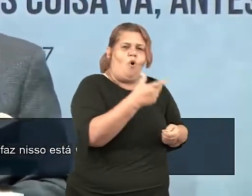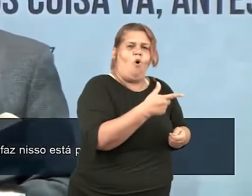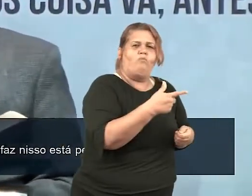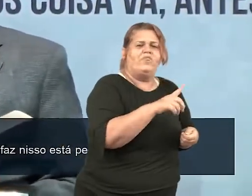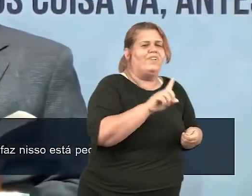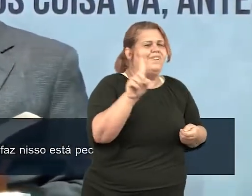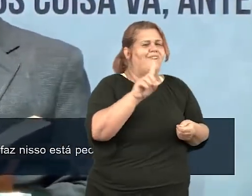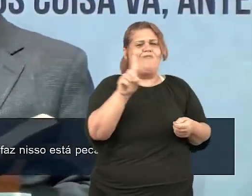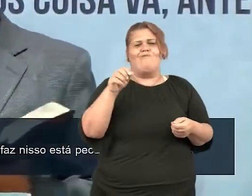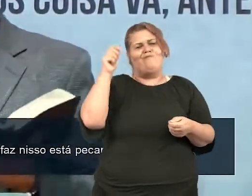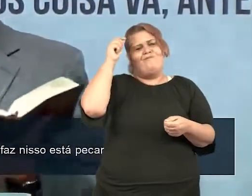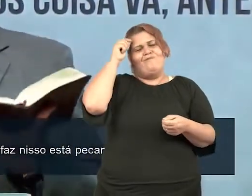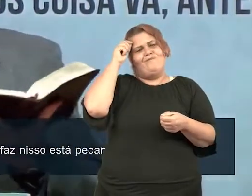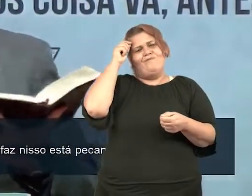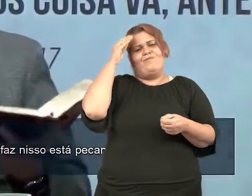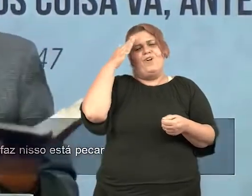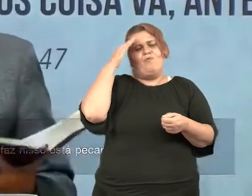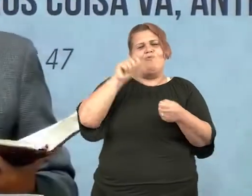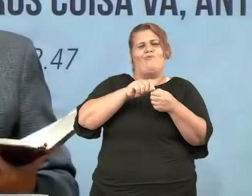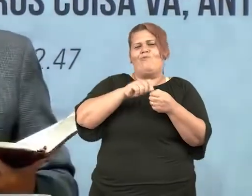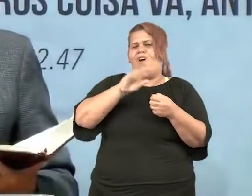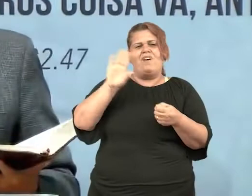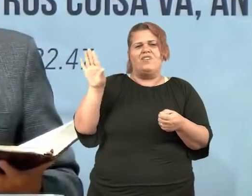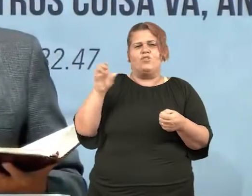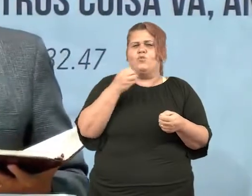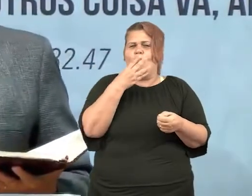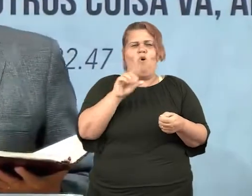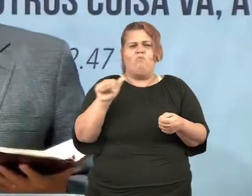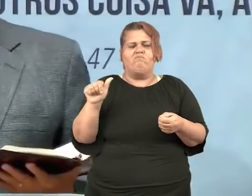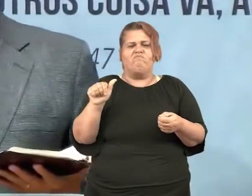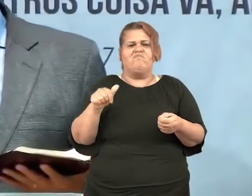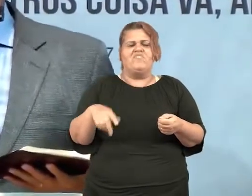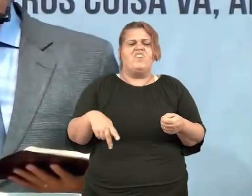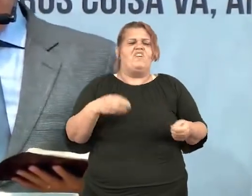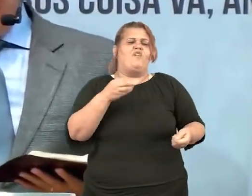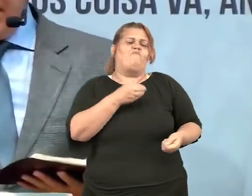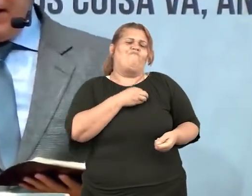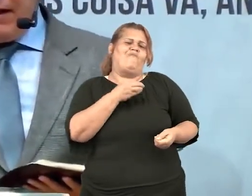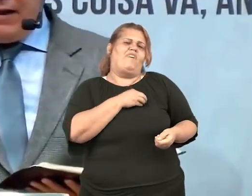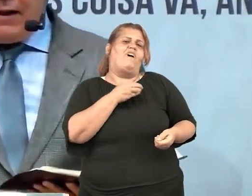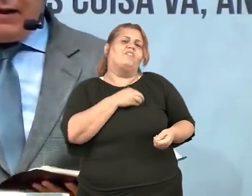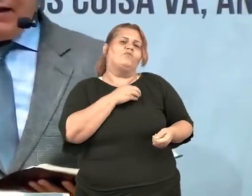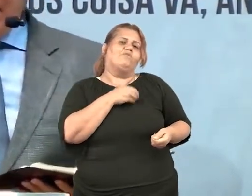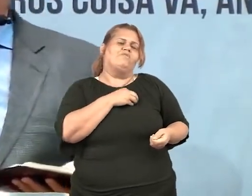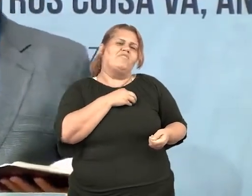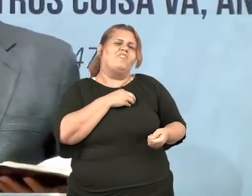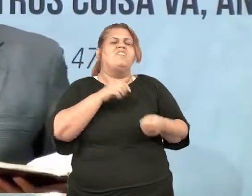pecando. Diante da vulnerabilidade da vida, diante